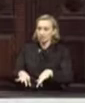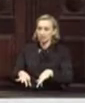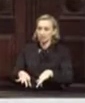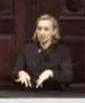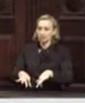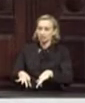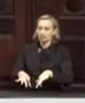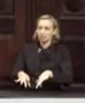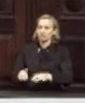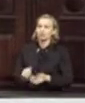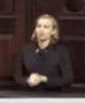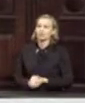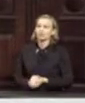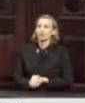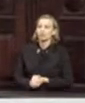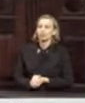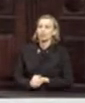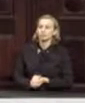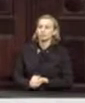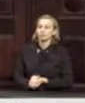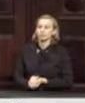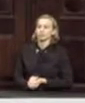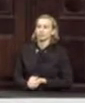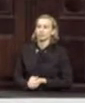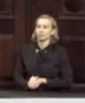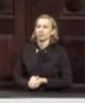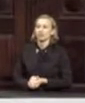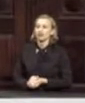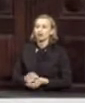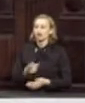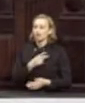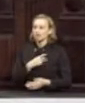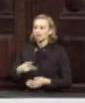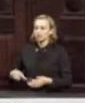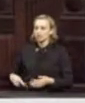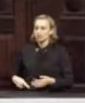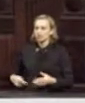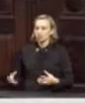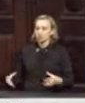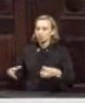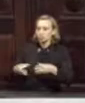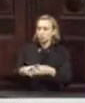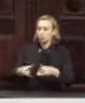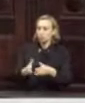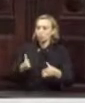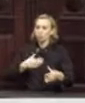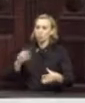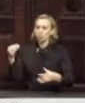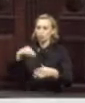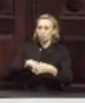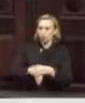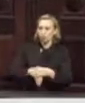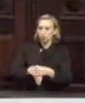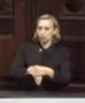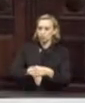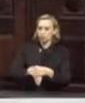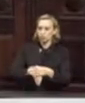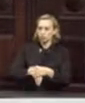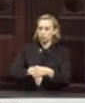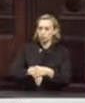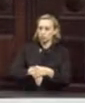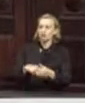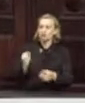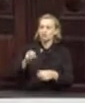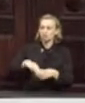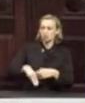posição favorável à da presidente da Comissão de Segurança da LERJ. Meu voto será contrário ao projeto da maneira